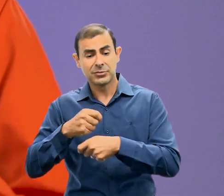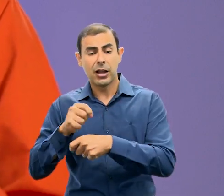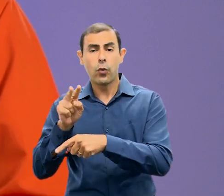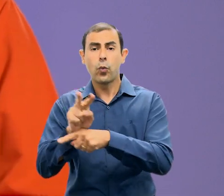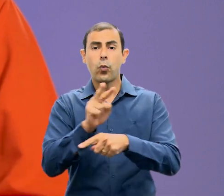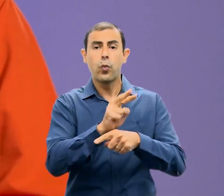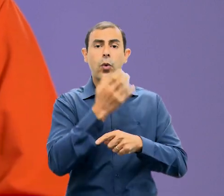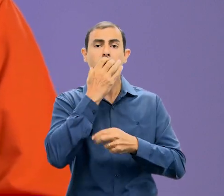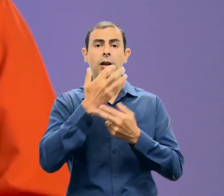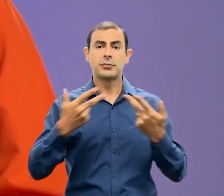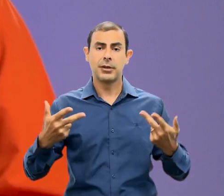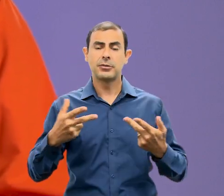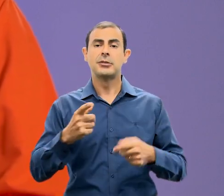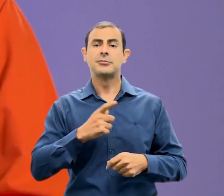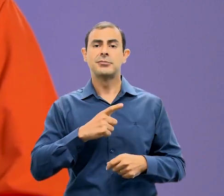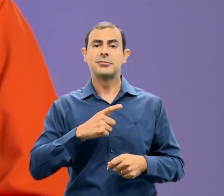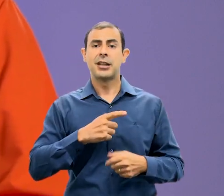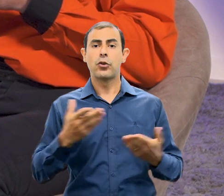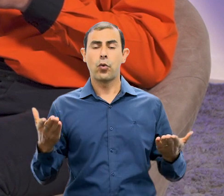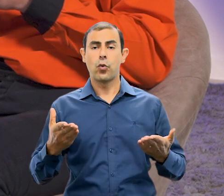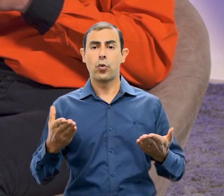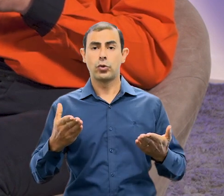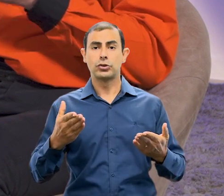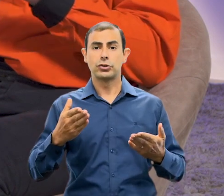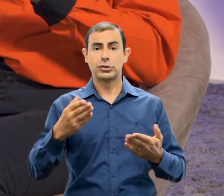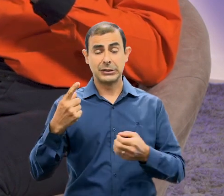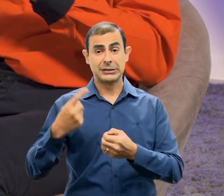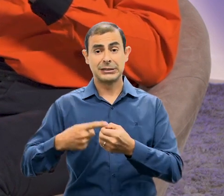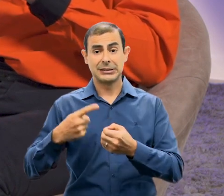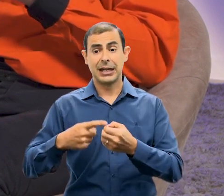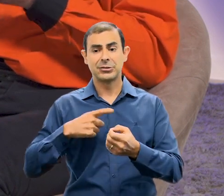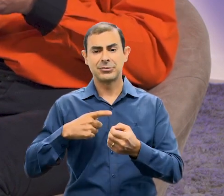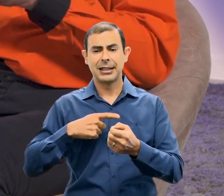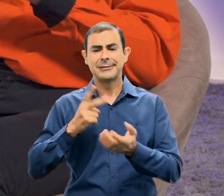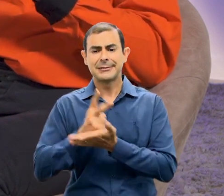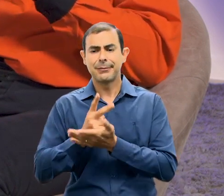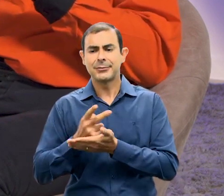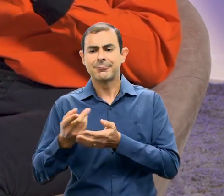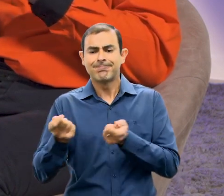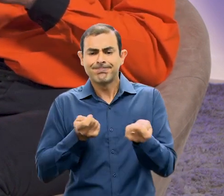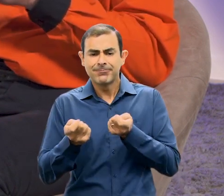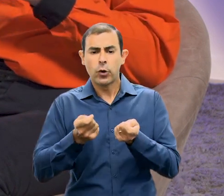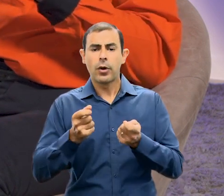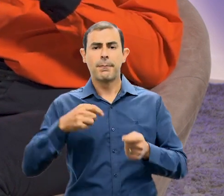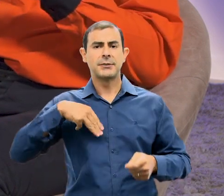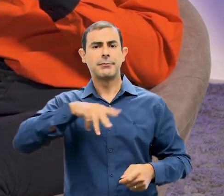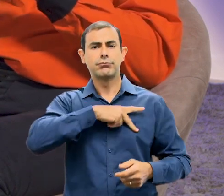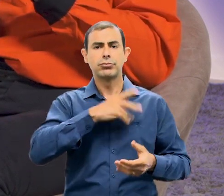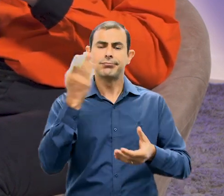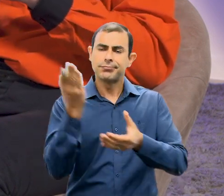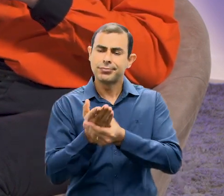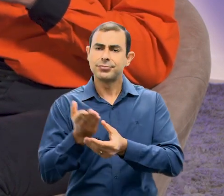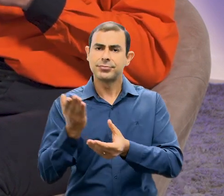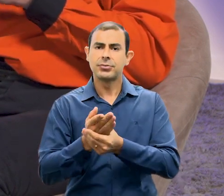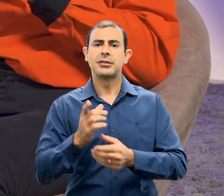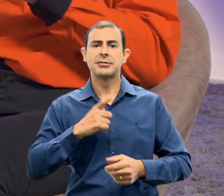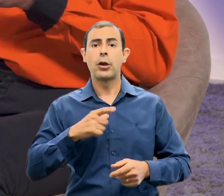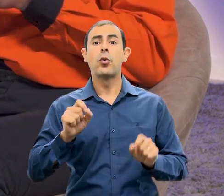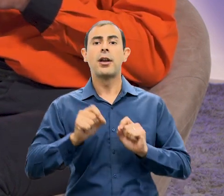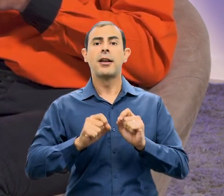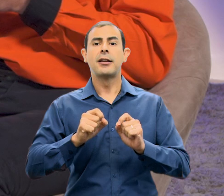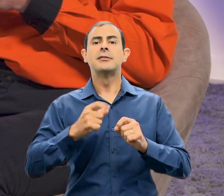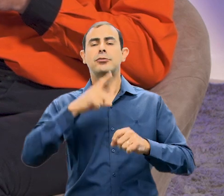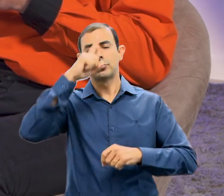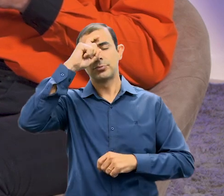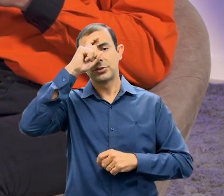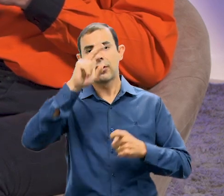hoje através de termos de ajuste de conduta com o Ministério Público, como a questão da castração, do hospital veterinário, o atendimento dos animais,